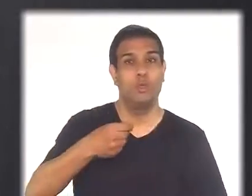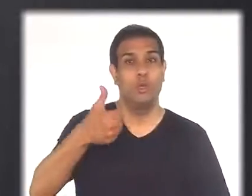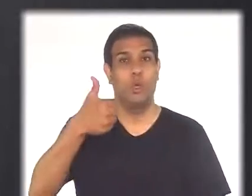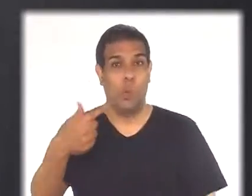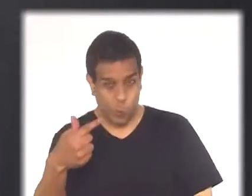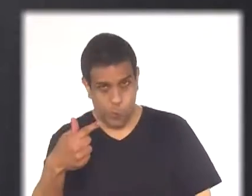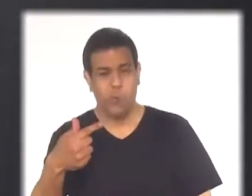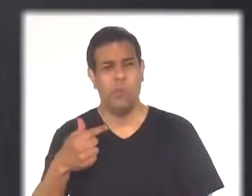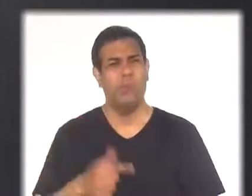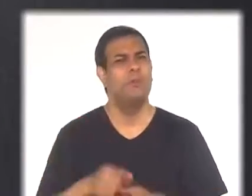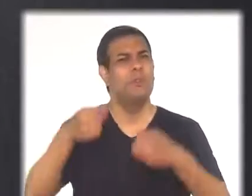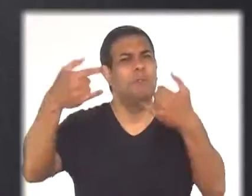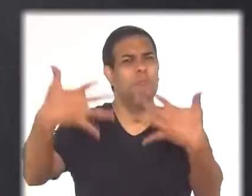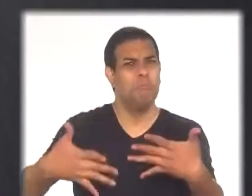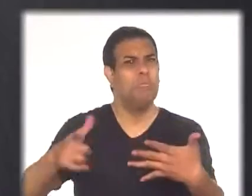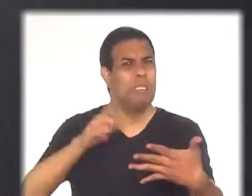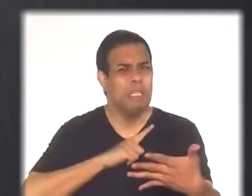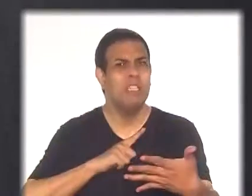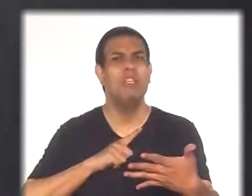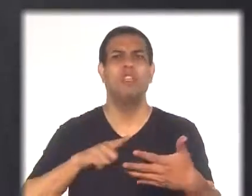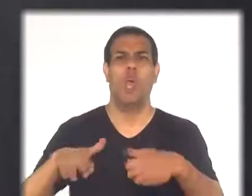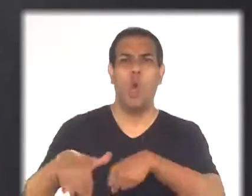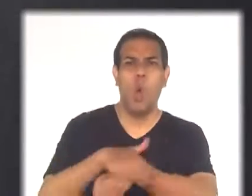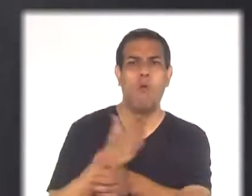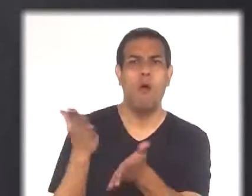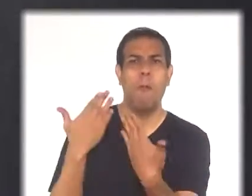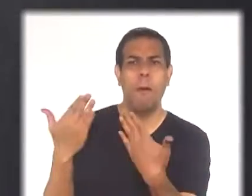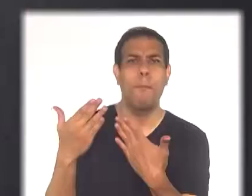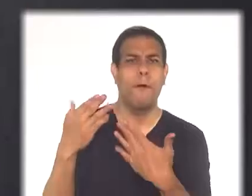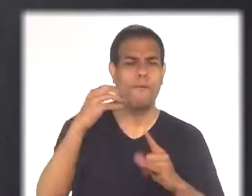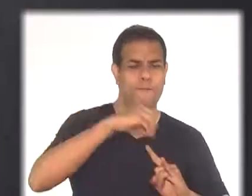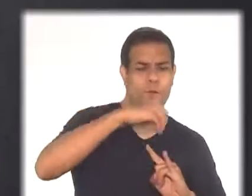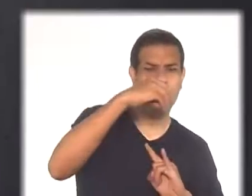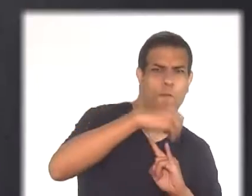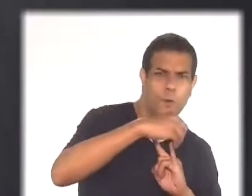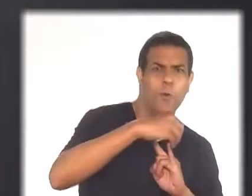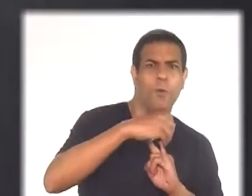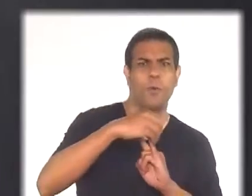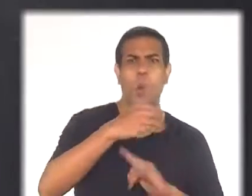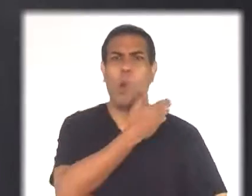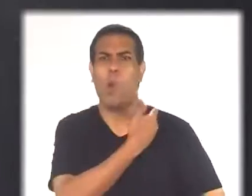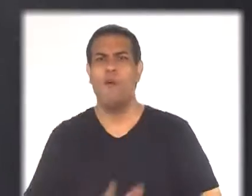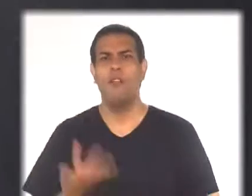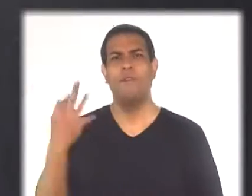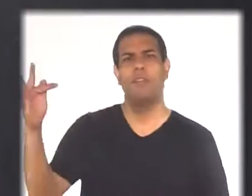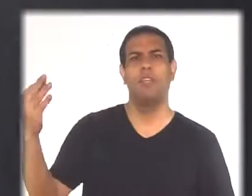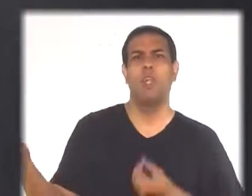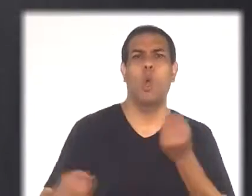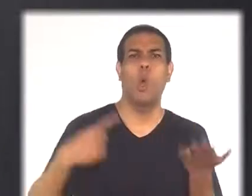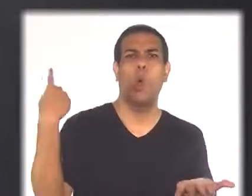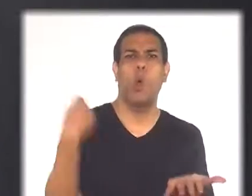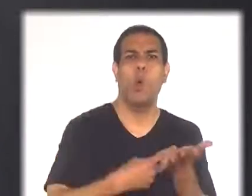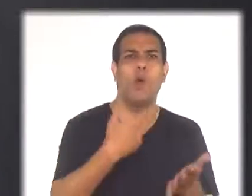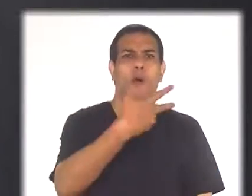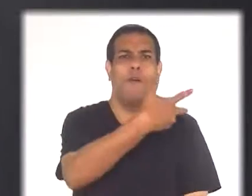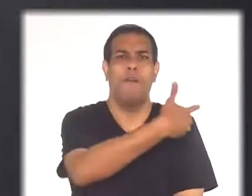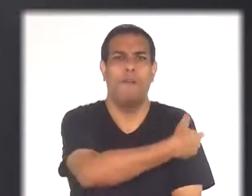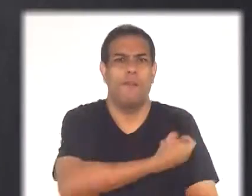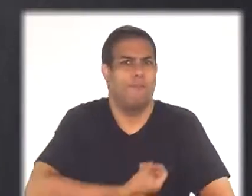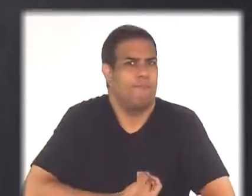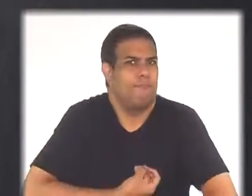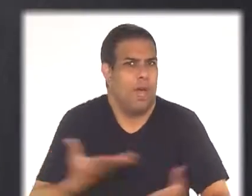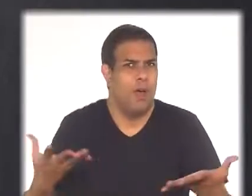de 2021. Eu te pergunto, já existe uma conversa entre Fiocruz e governo federal para saber como é que essa vacina